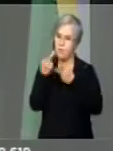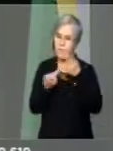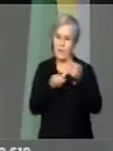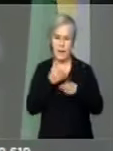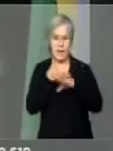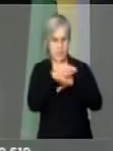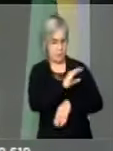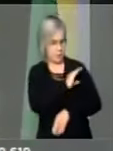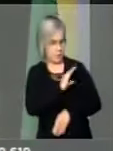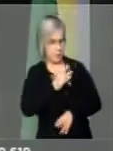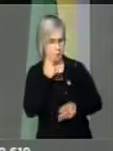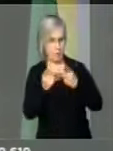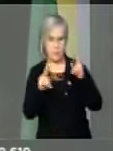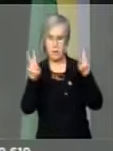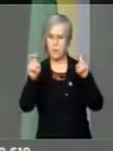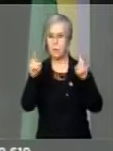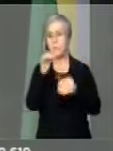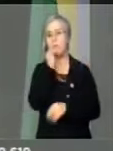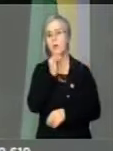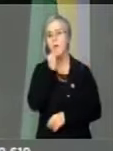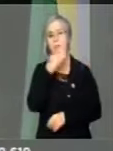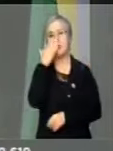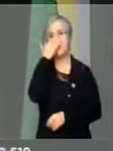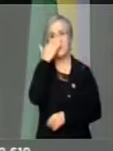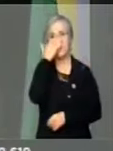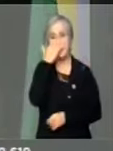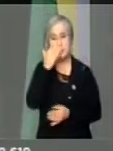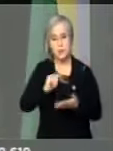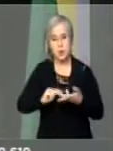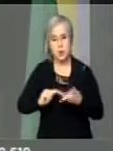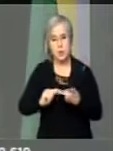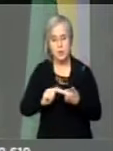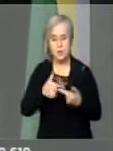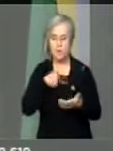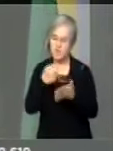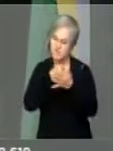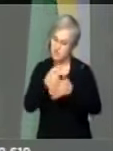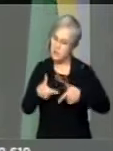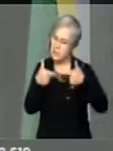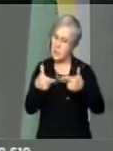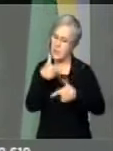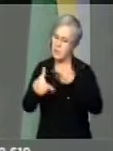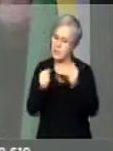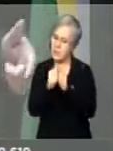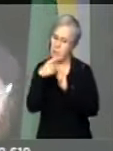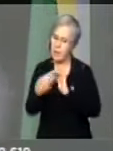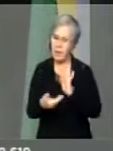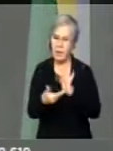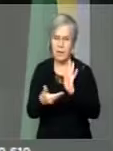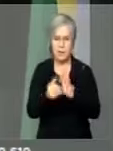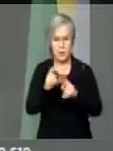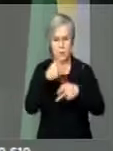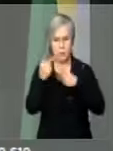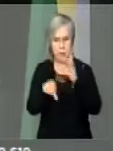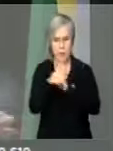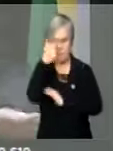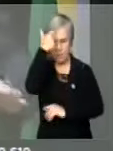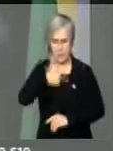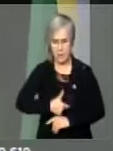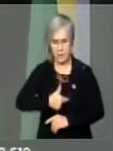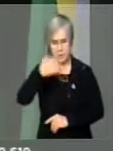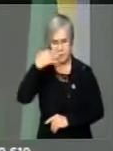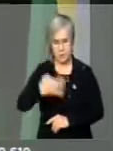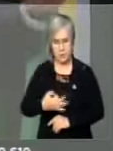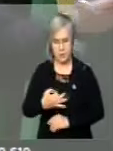comissões, quando tratamos de tema da prostituição, por exemplo, que é um outro tema que eu tenho emplacado, trabalhado nessa casa, porque trata da dignidade humana, e